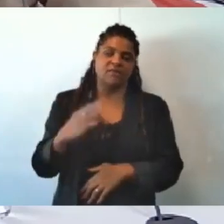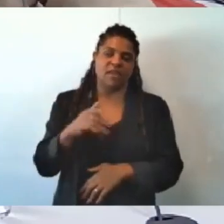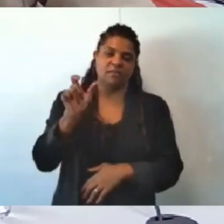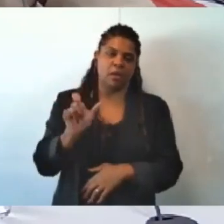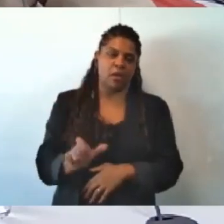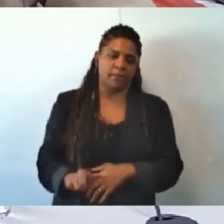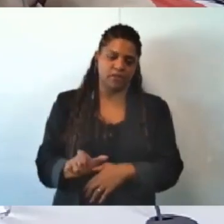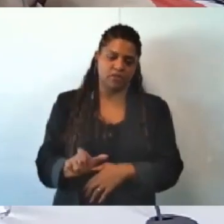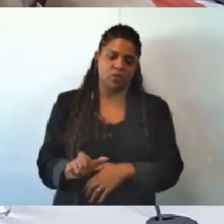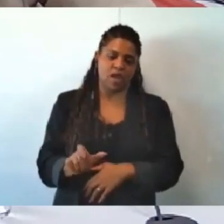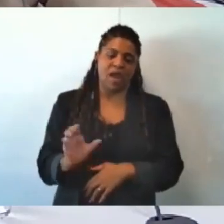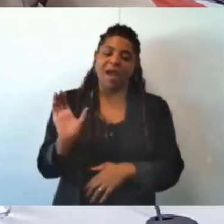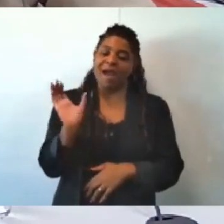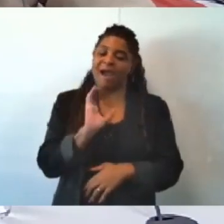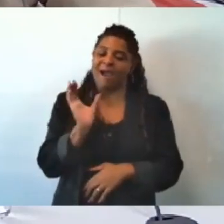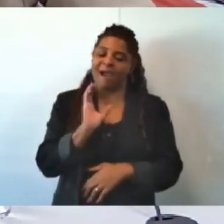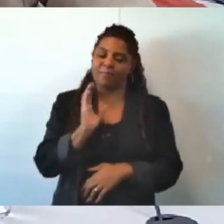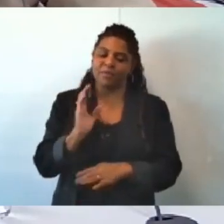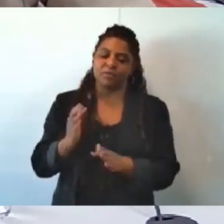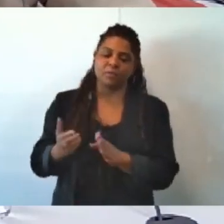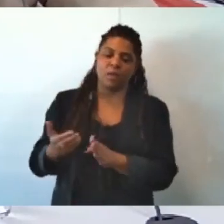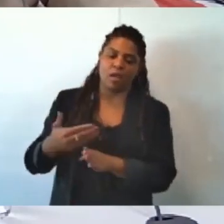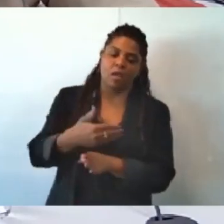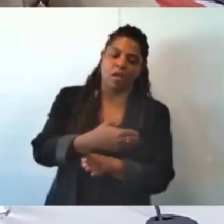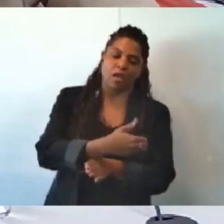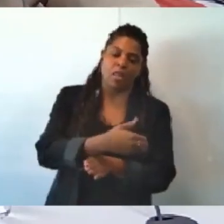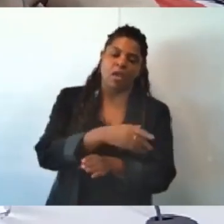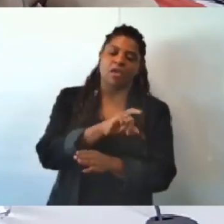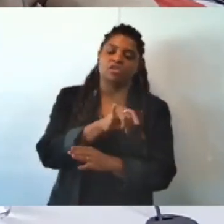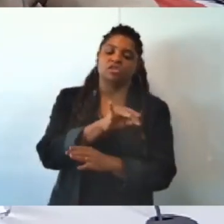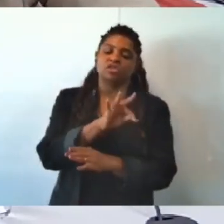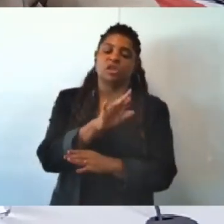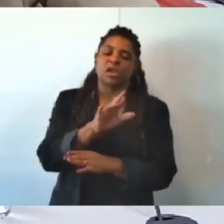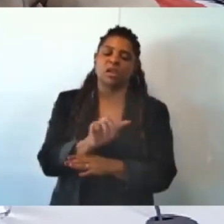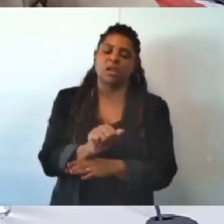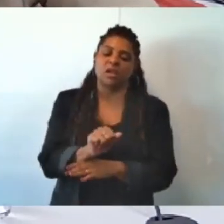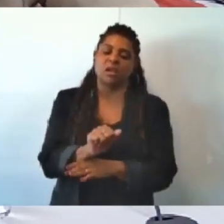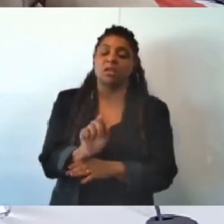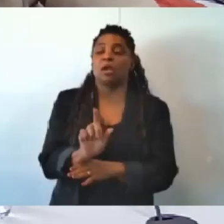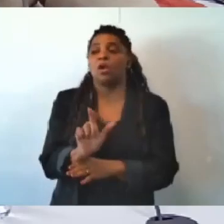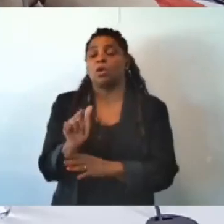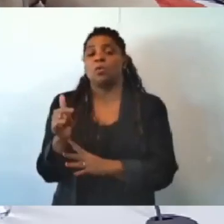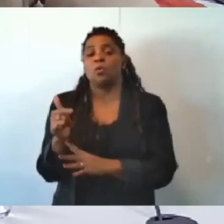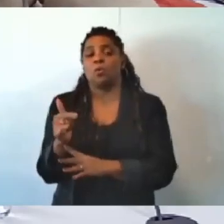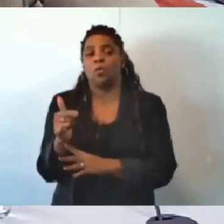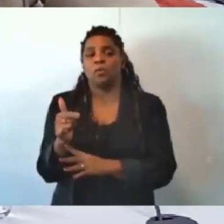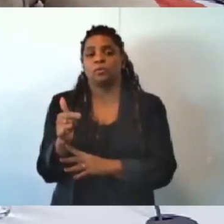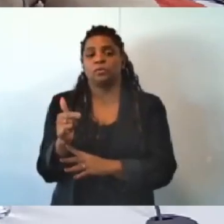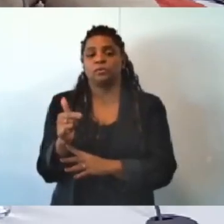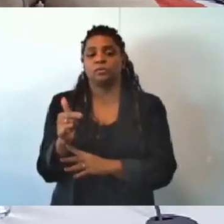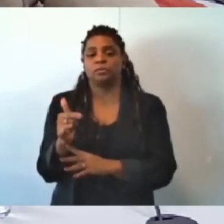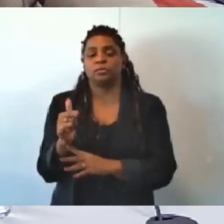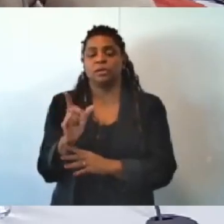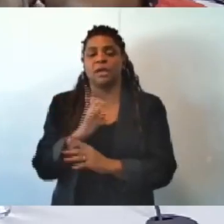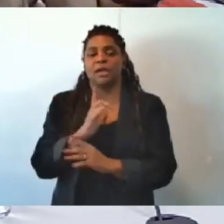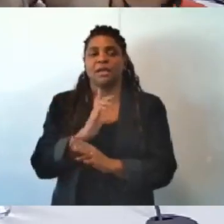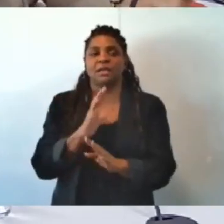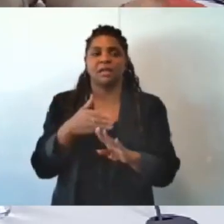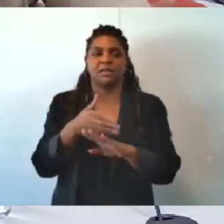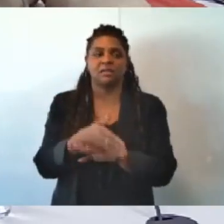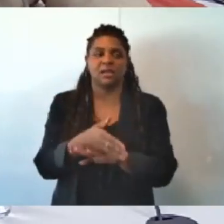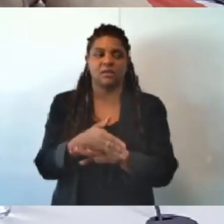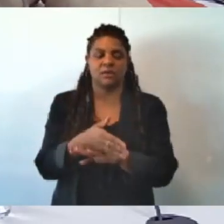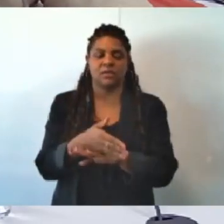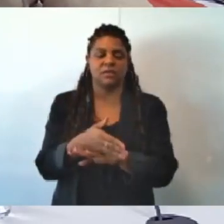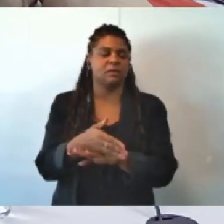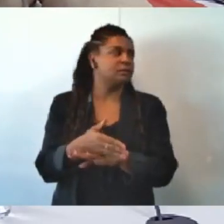virar à direita, ali, virar à direita, e o outro que tá adentrando ali para subir, com certeza